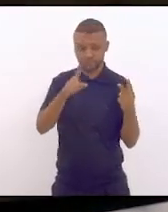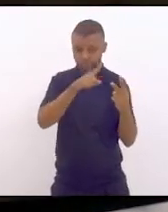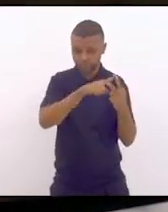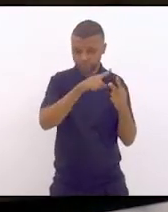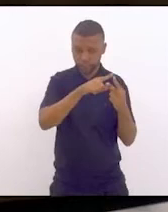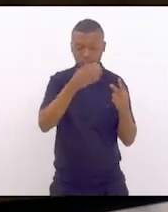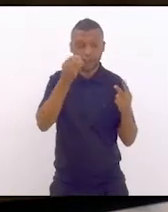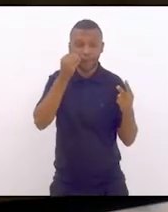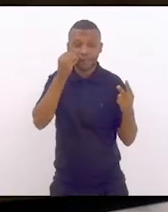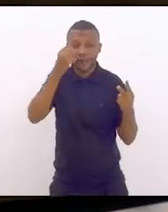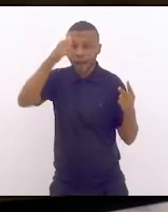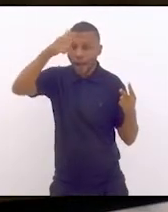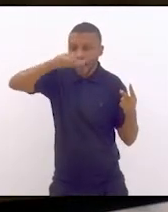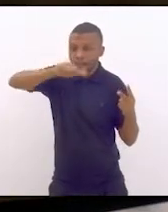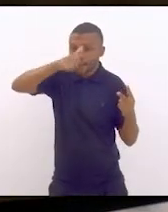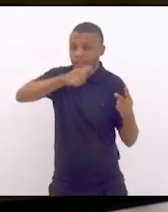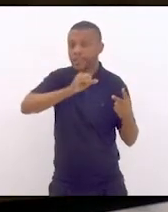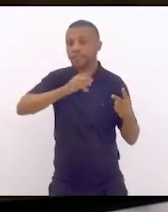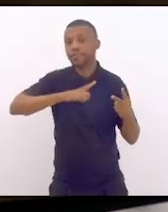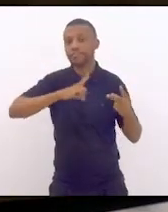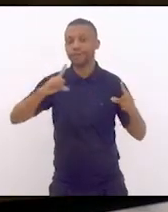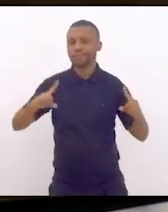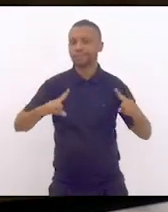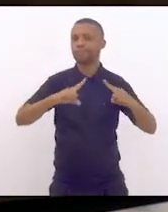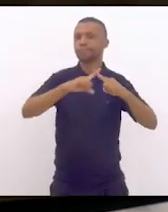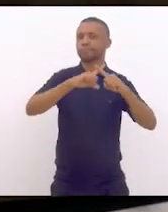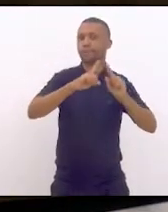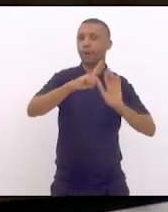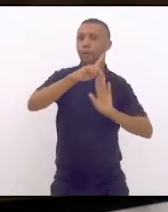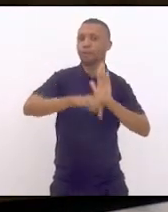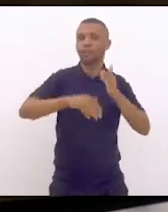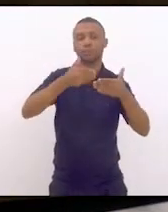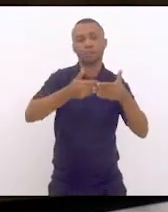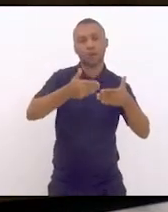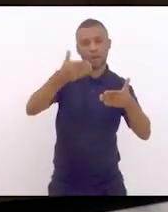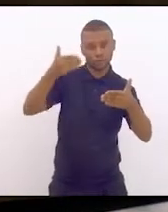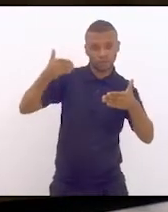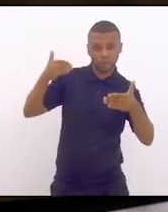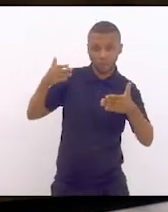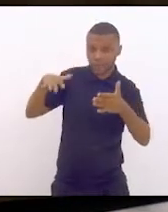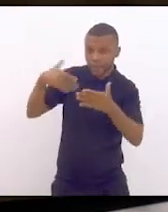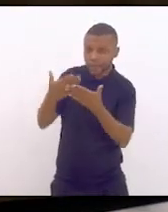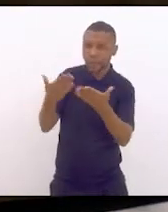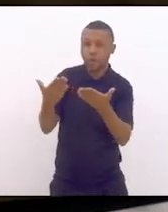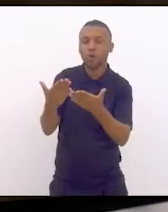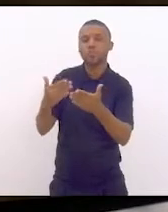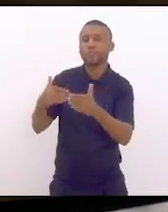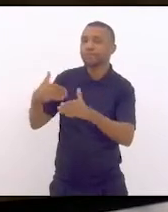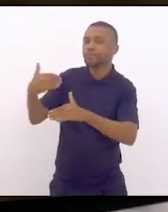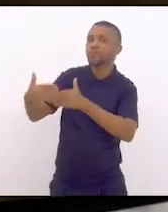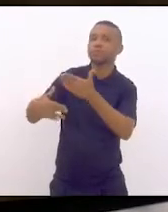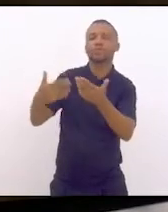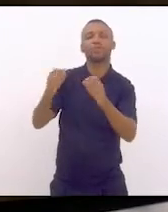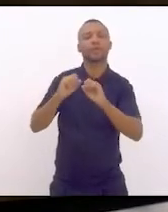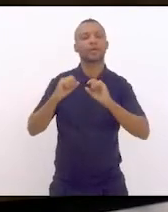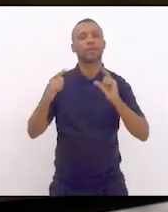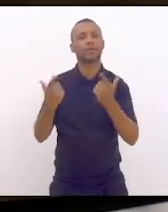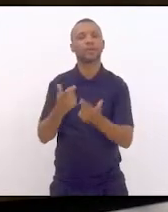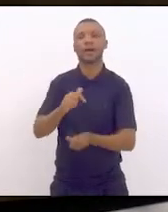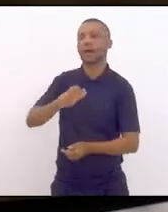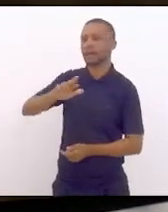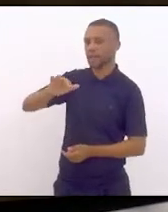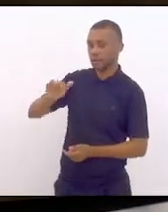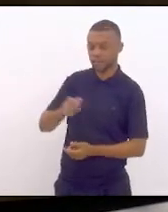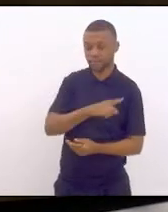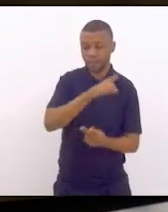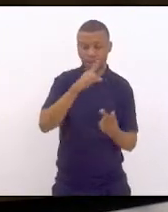superposição a um projeto anterior que ainda tramita na Casa. E a segunda questão